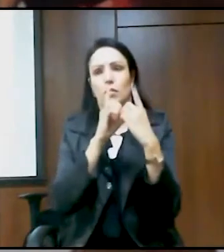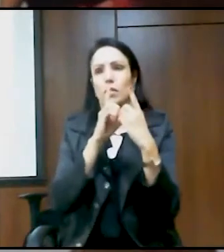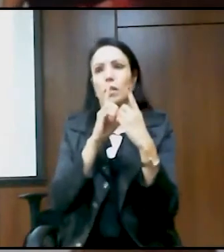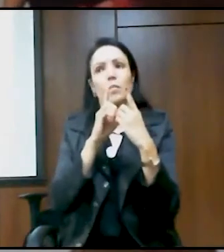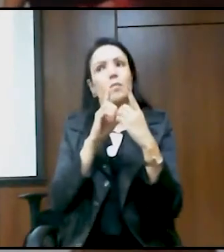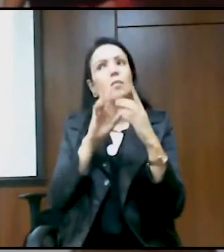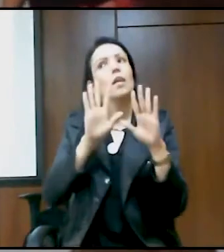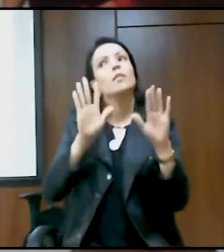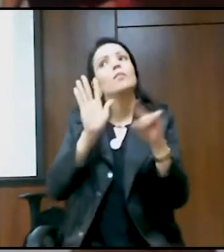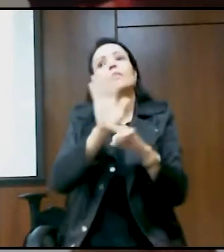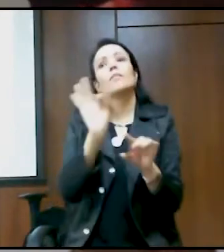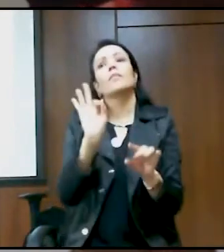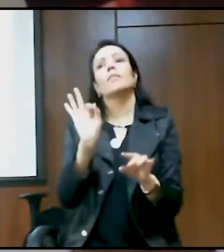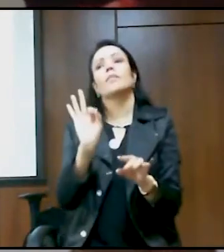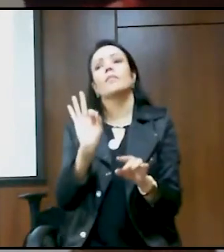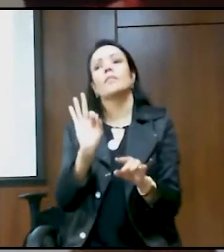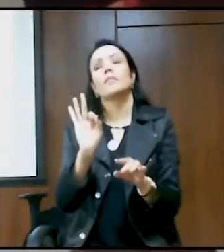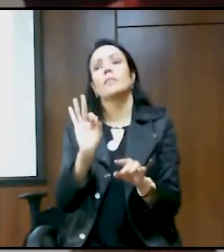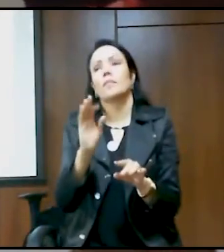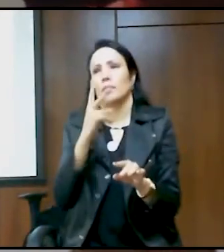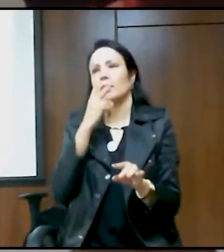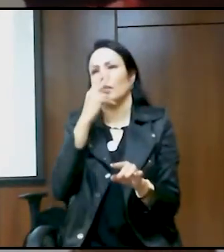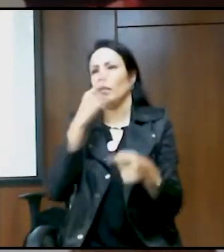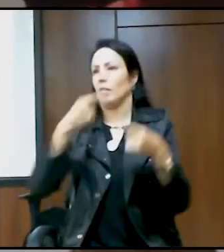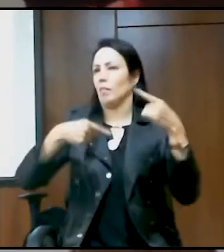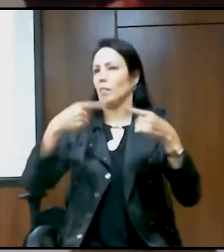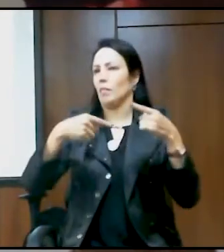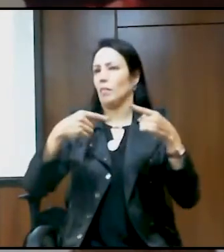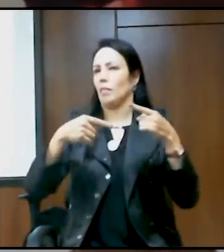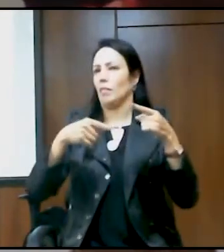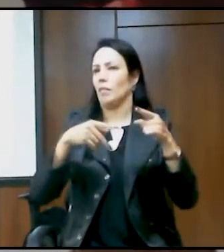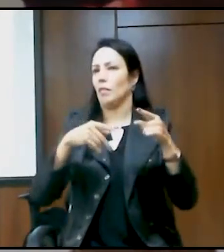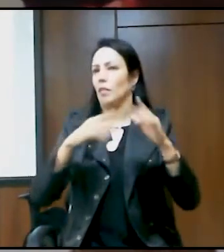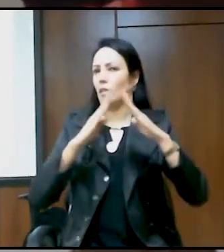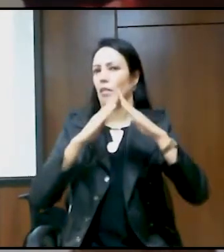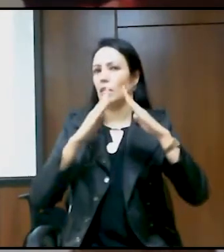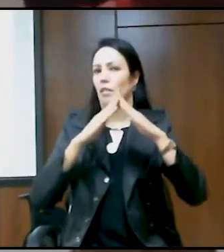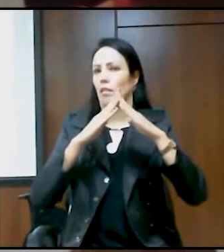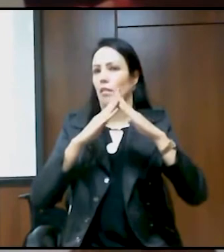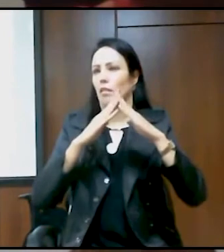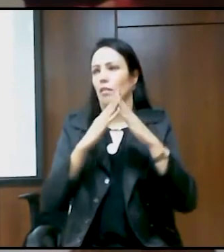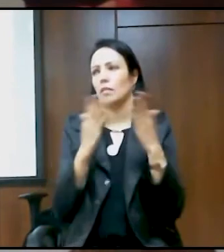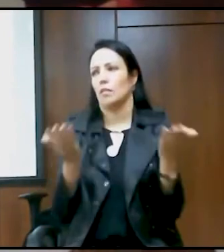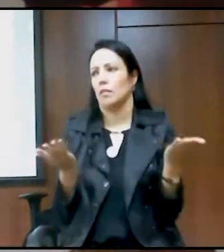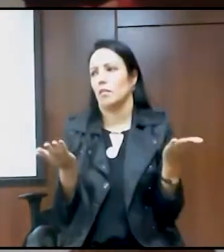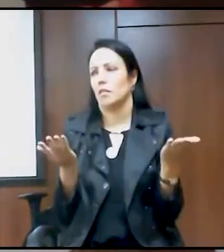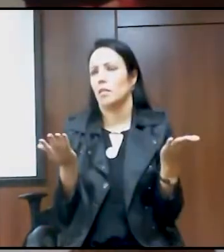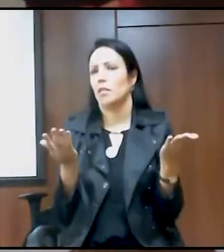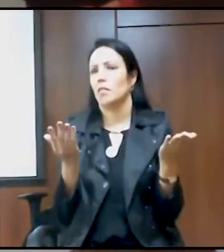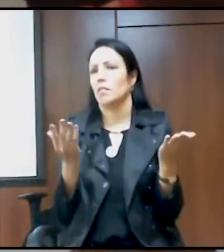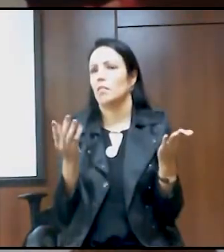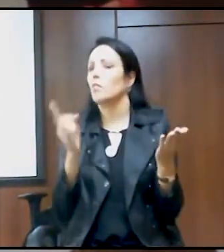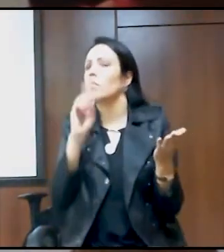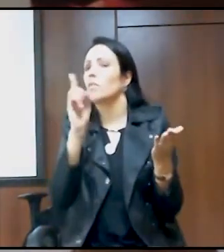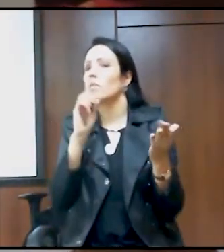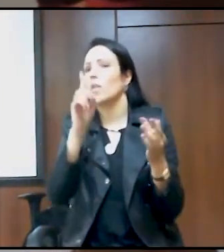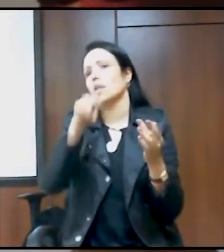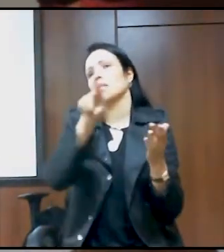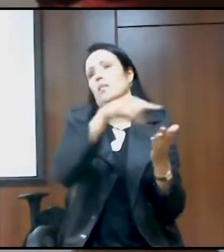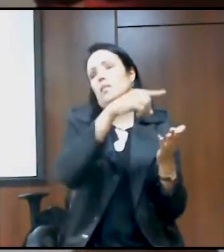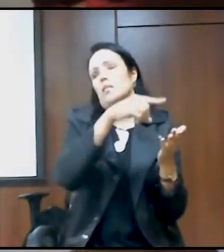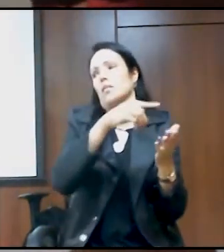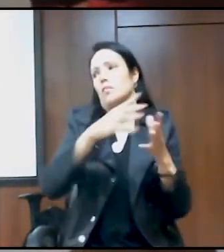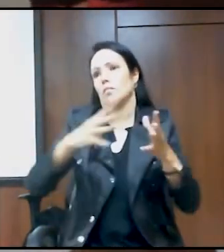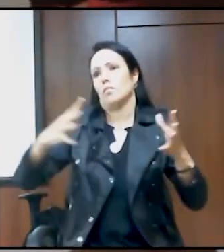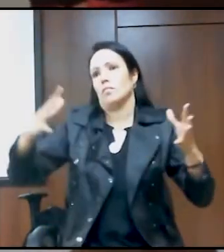atendendo. Isso é política habitacional. Isso não é uma não política habitacional, dado o tamanho que ela tomou, né?